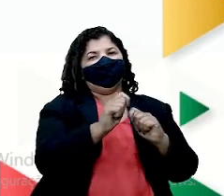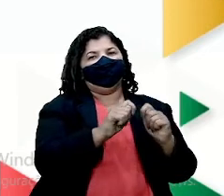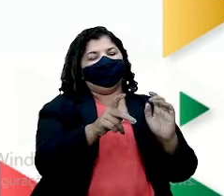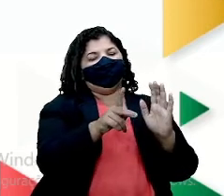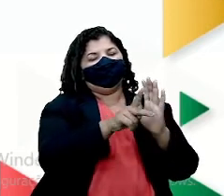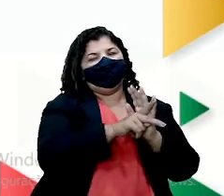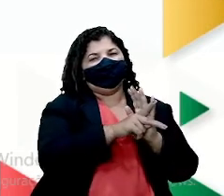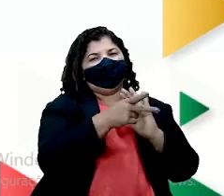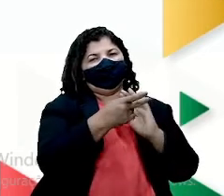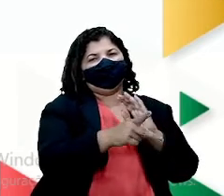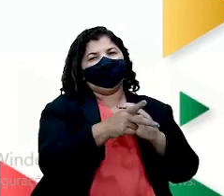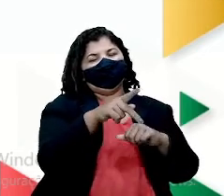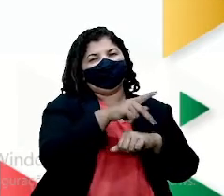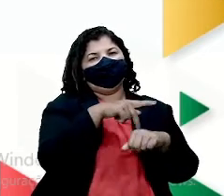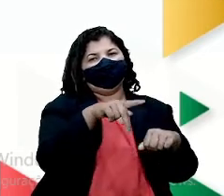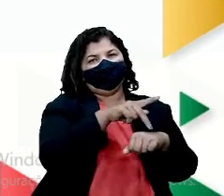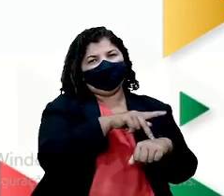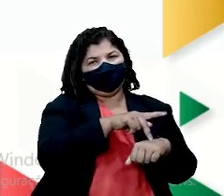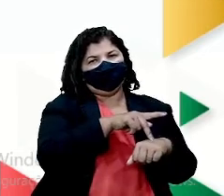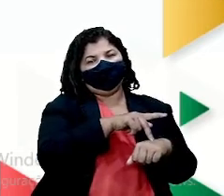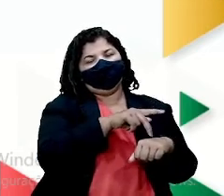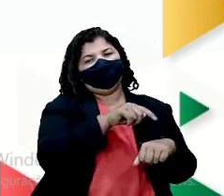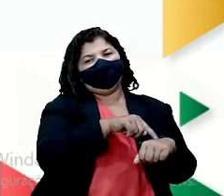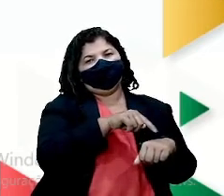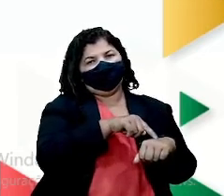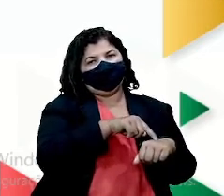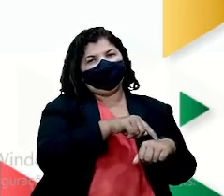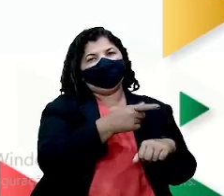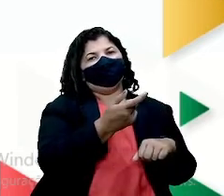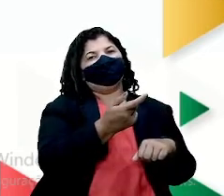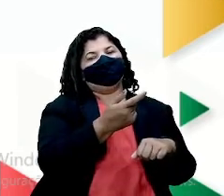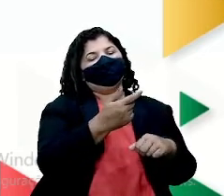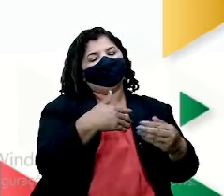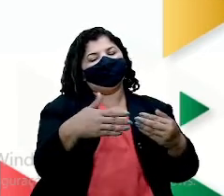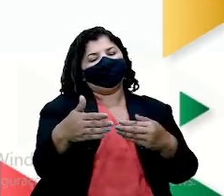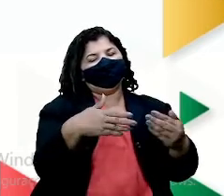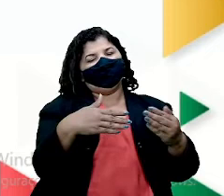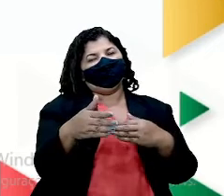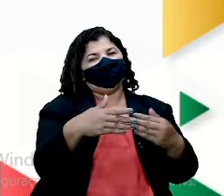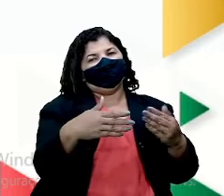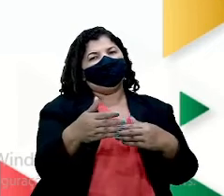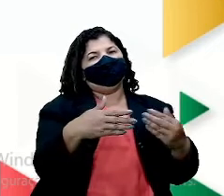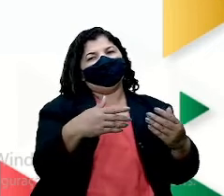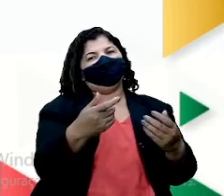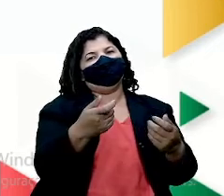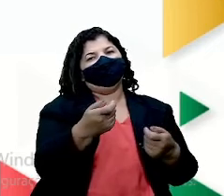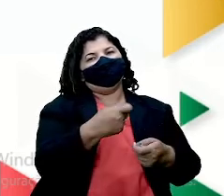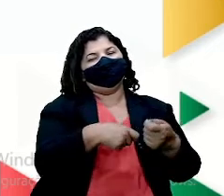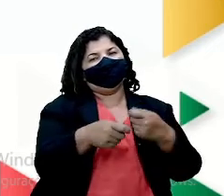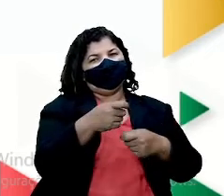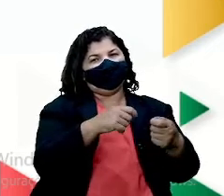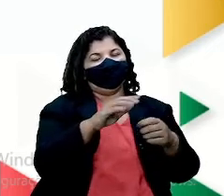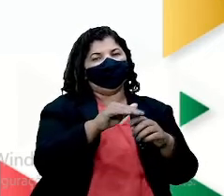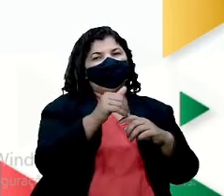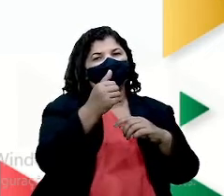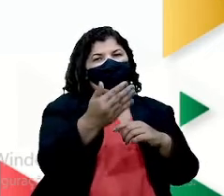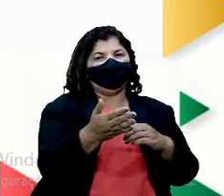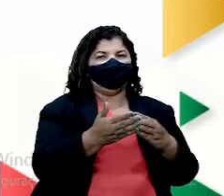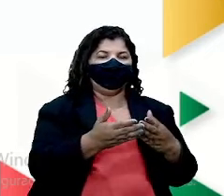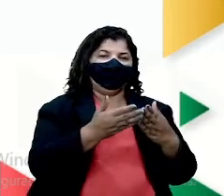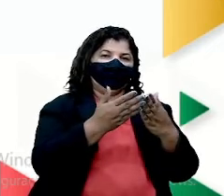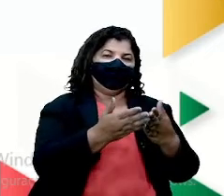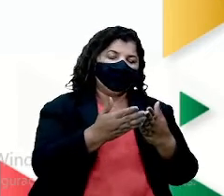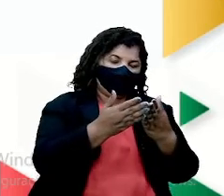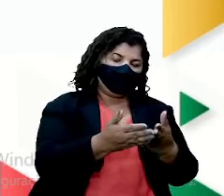incentivar o comércio exterior e a marinha mercante de seu país para incentivar o comércio exterior.